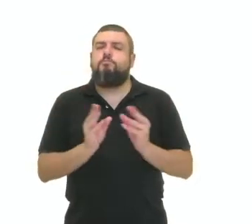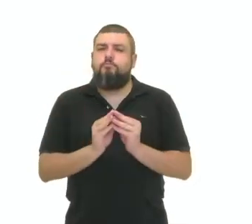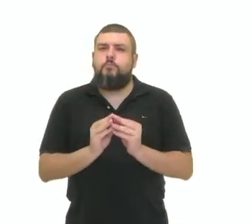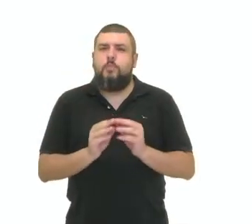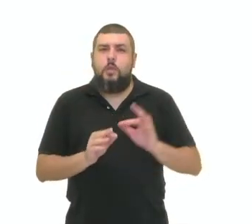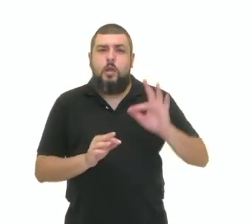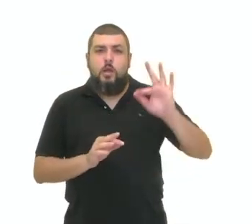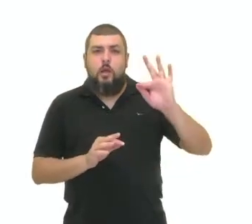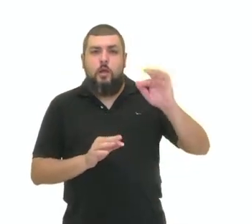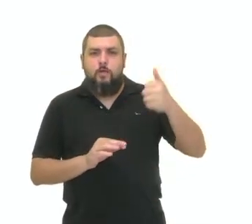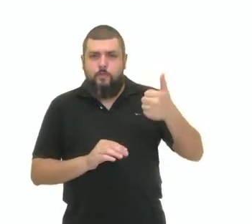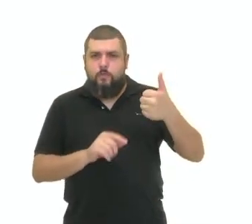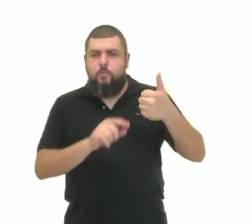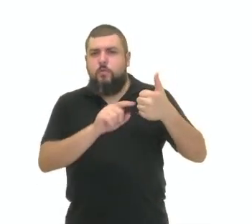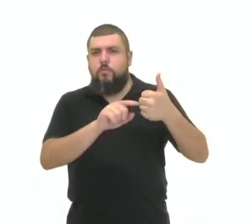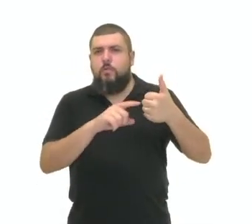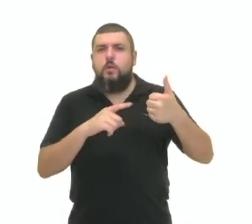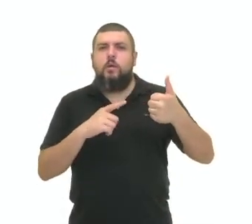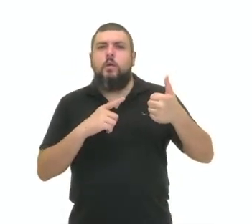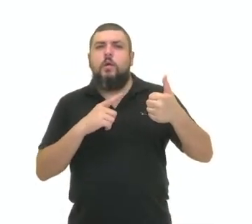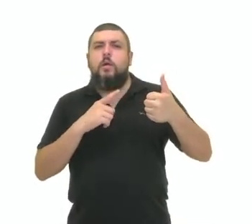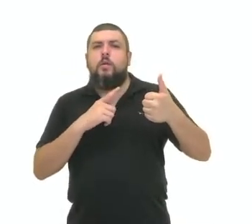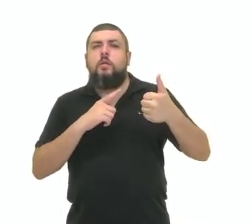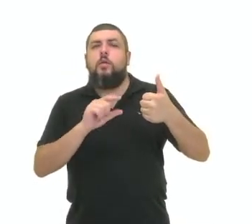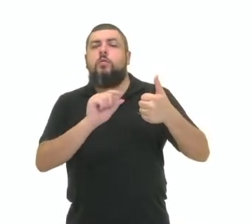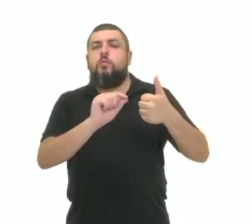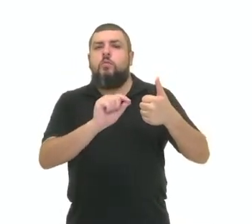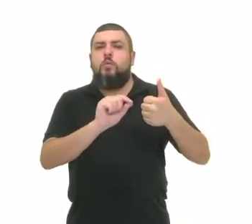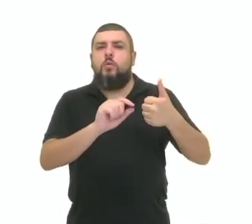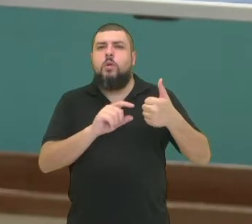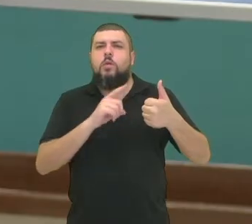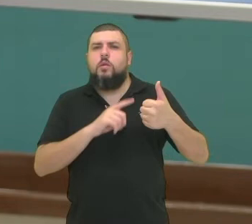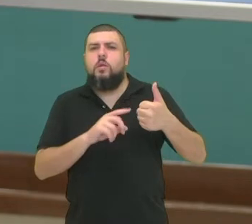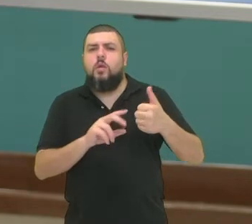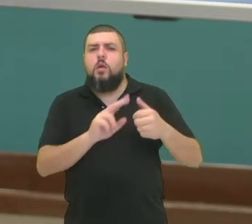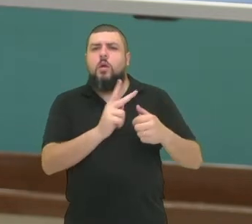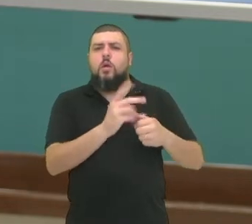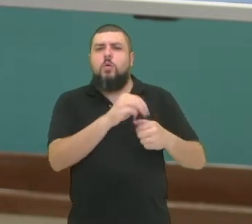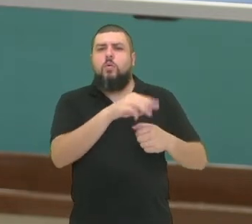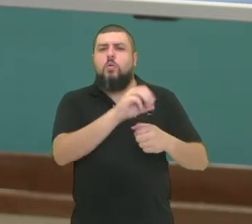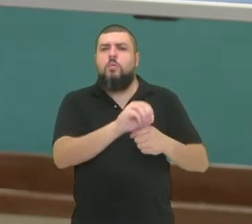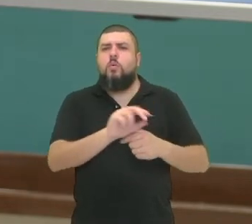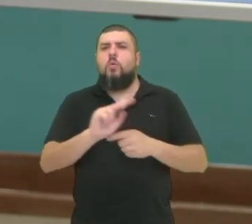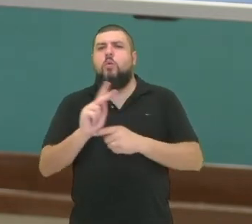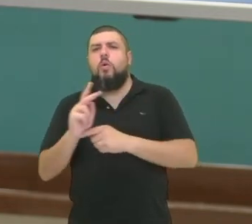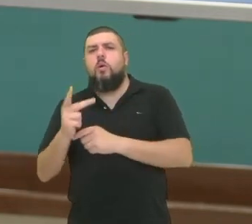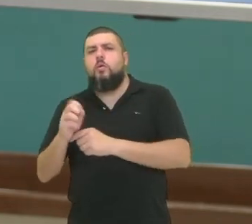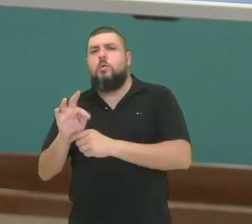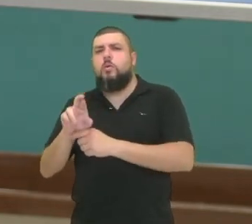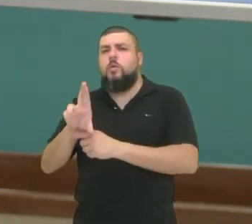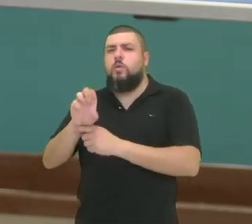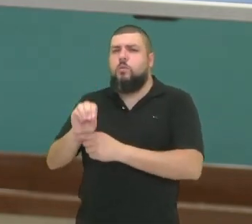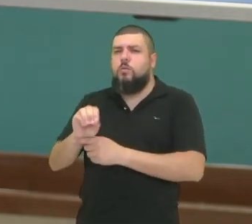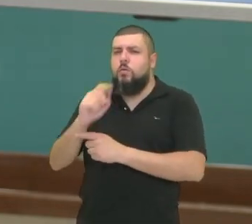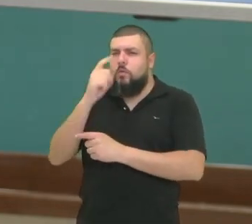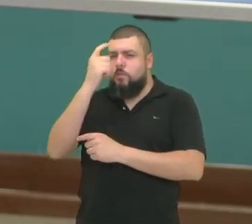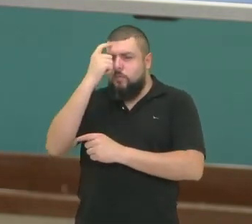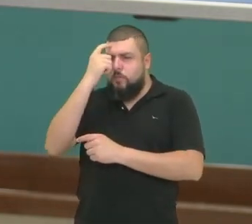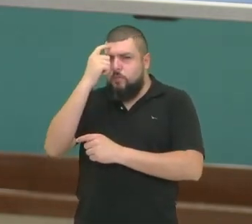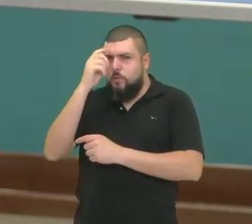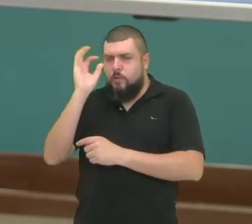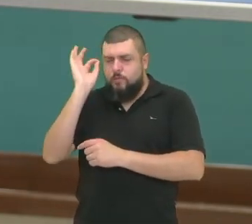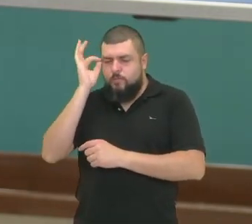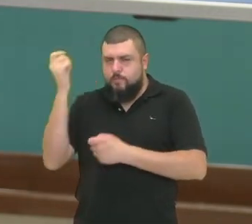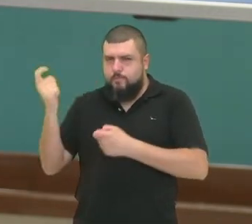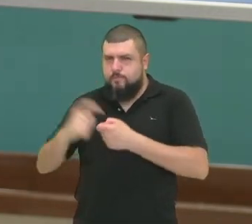F1 temos indivíduos homozigotos ou heterozigotos. Pensem um pouquinho, um tempinho